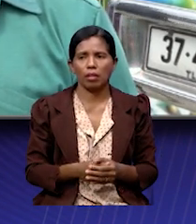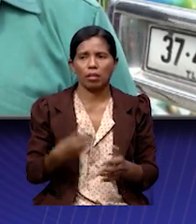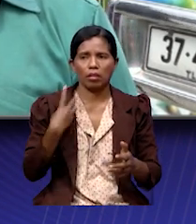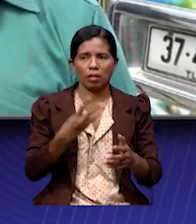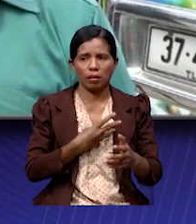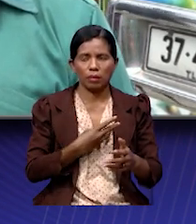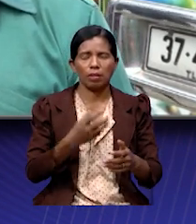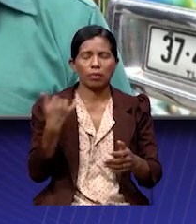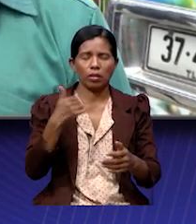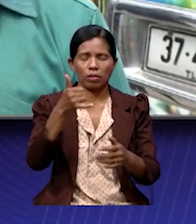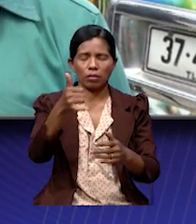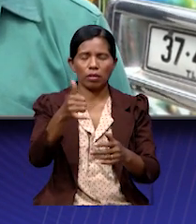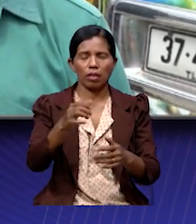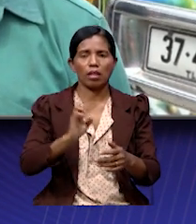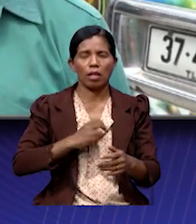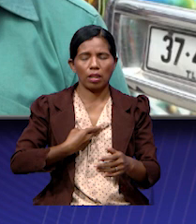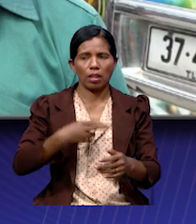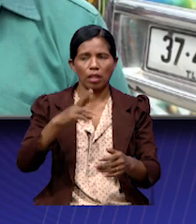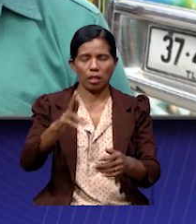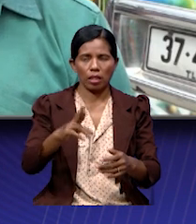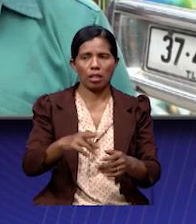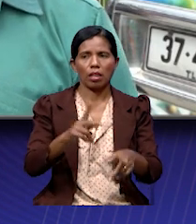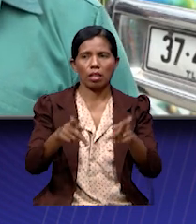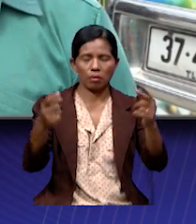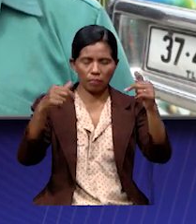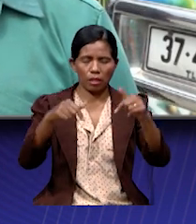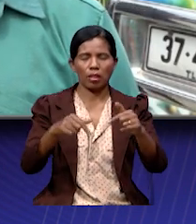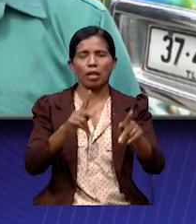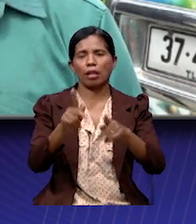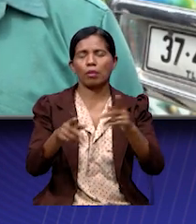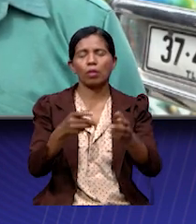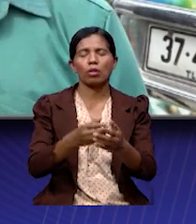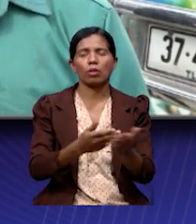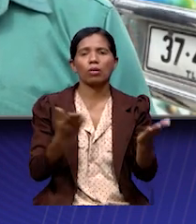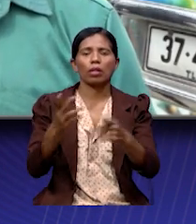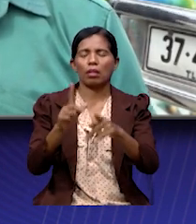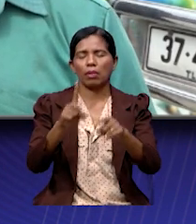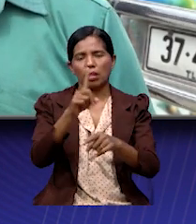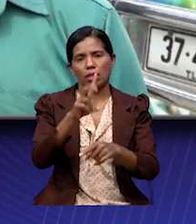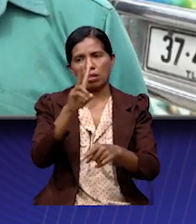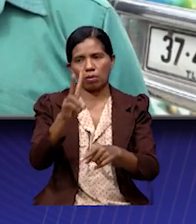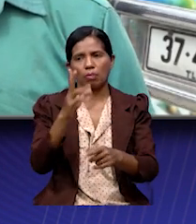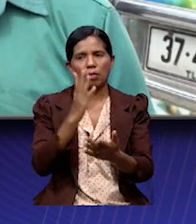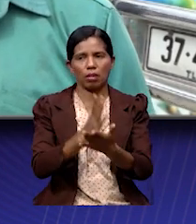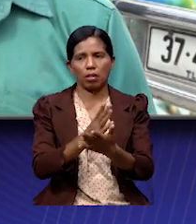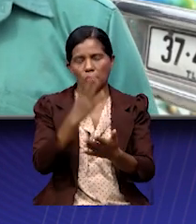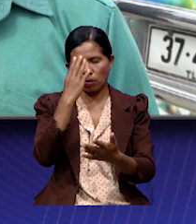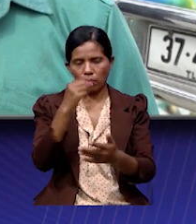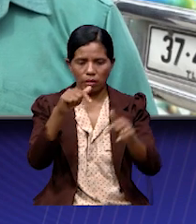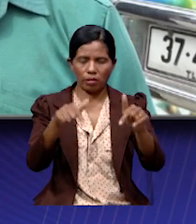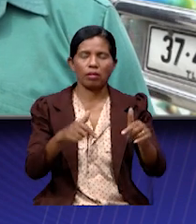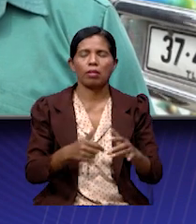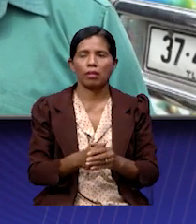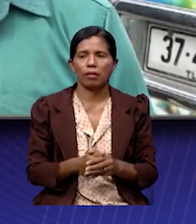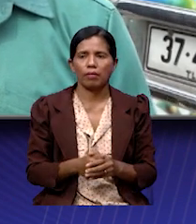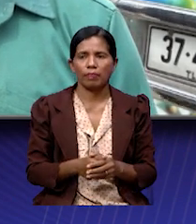to hera ema iya anta am main na kunu se ema laya am main ne tula ema ida orua mai para ne hene am to ba hene